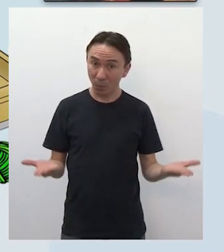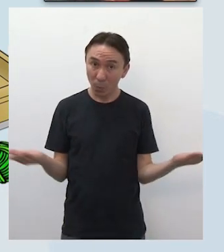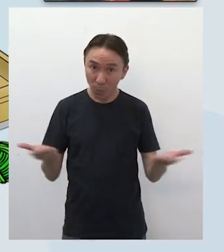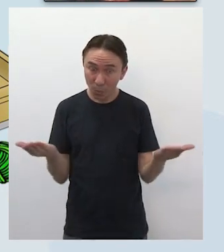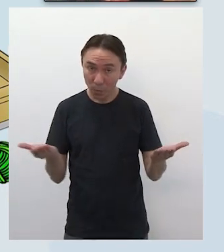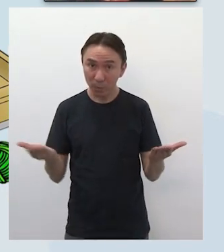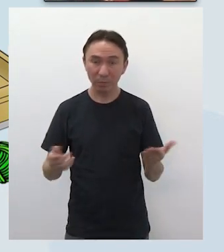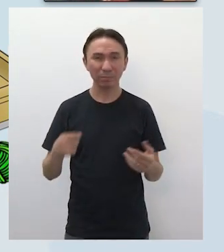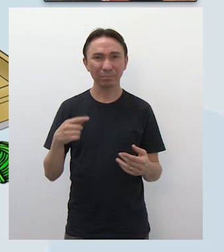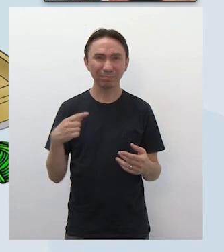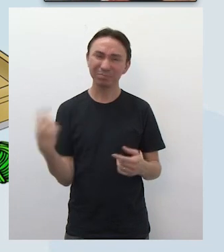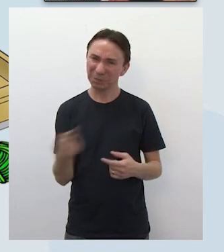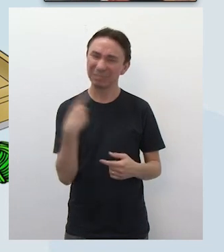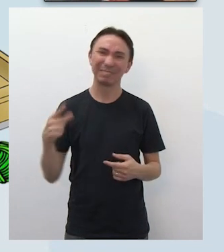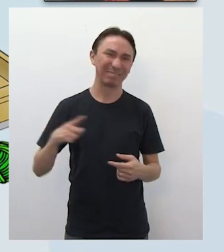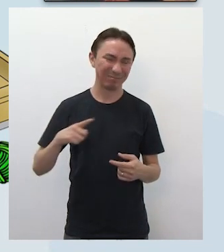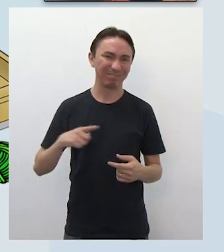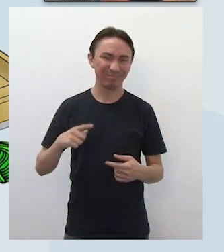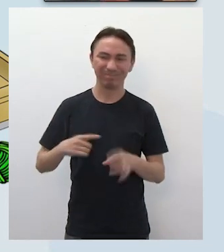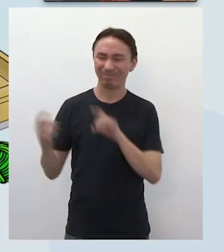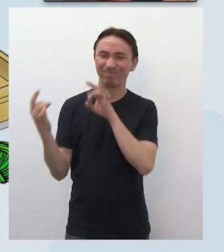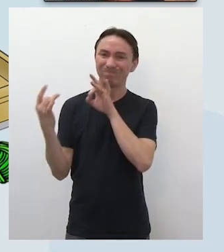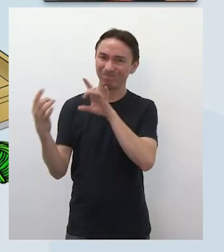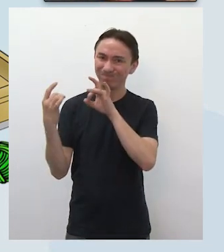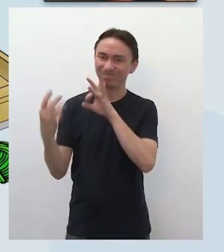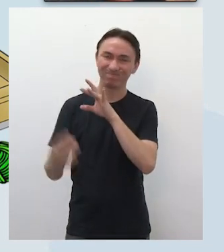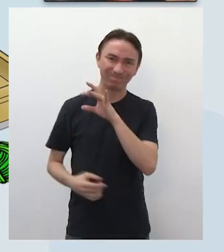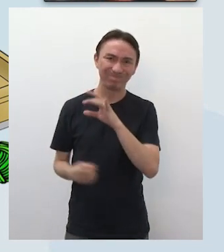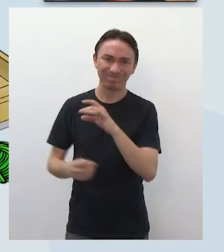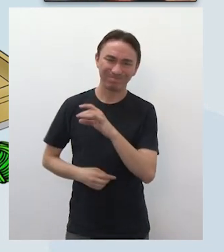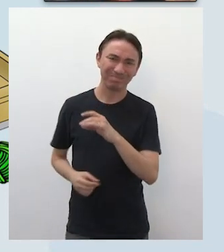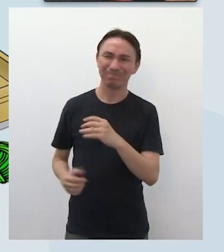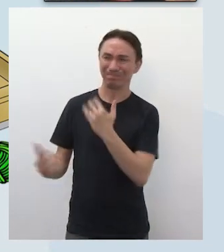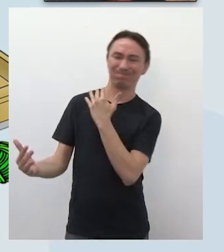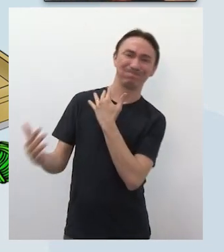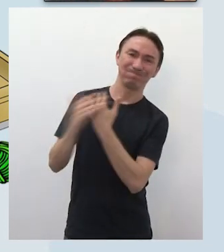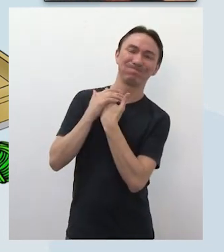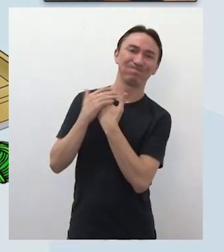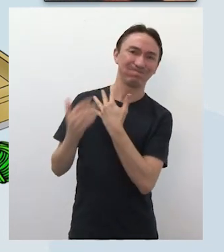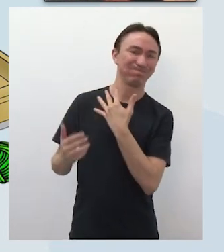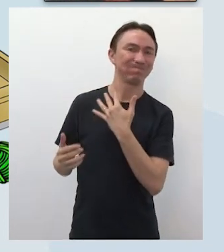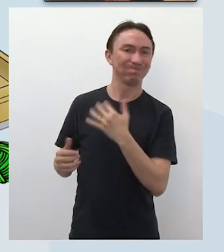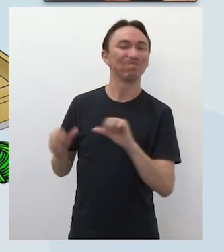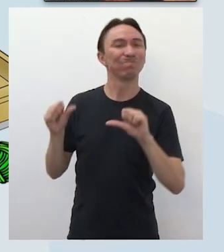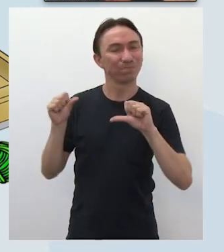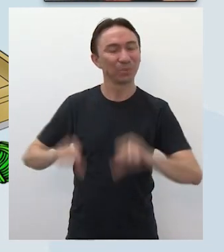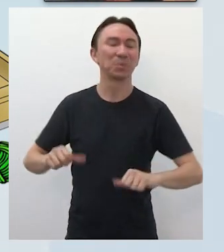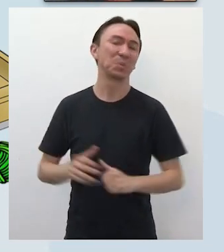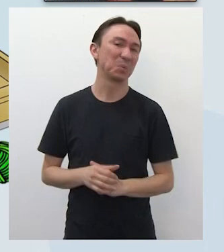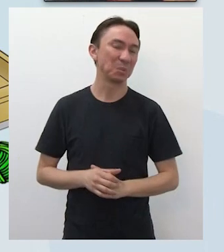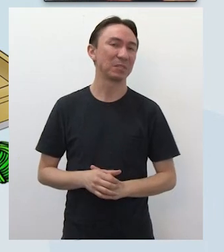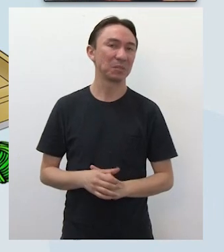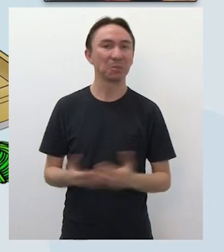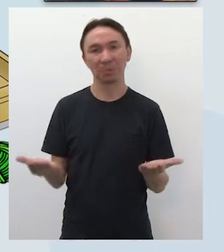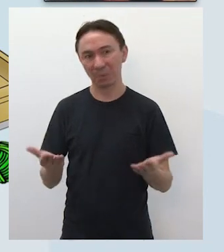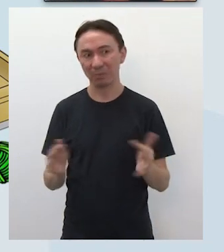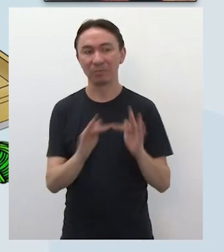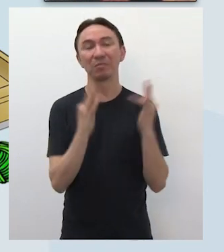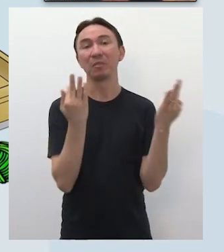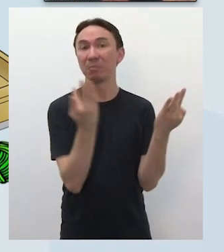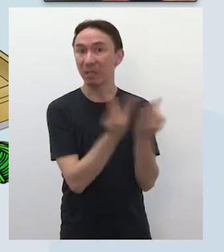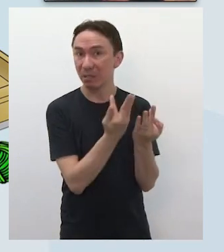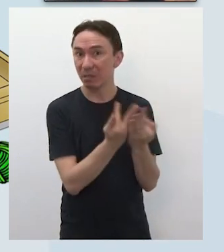com o feedback ofensivo, né? Tanto na nossa educação familiar, como eu disse anteriormente, como a nossa